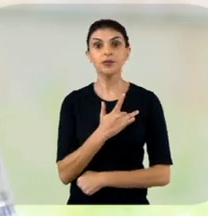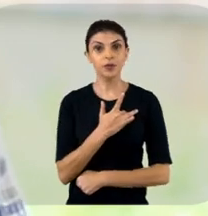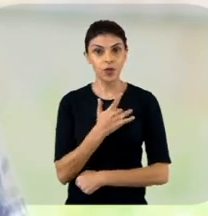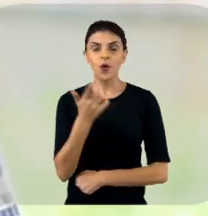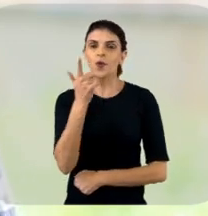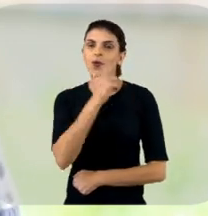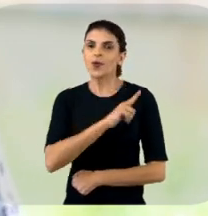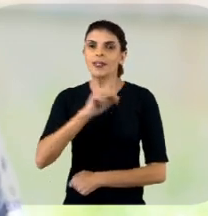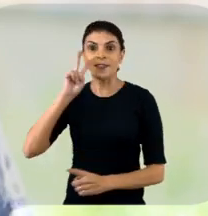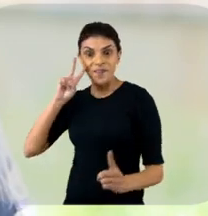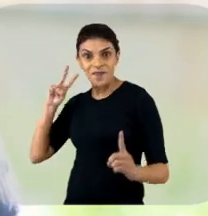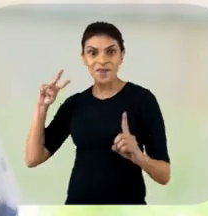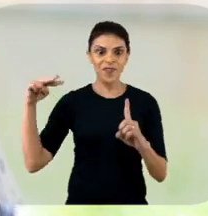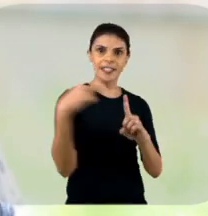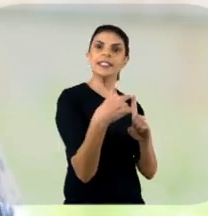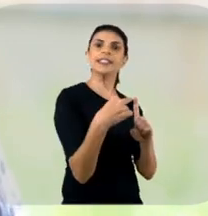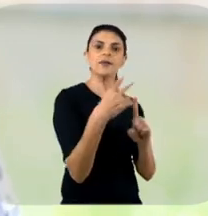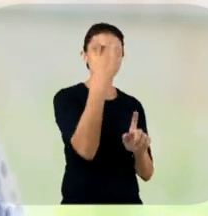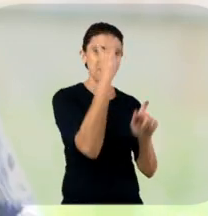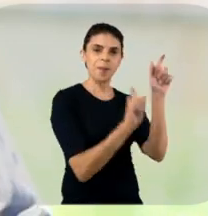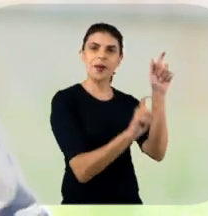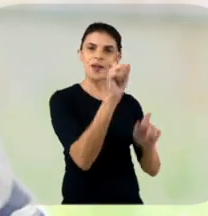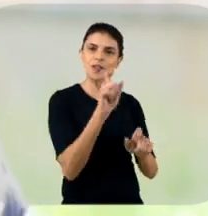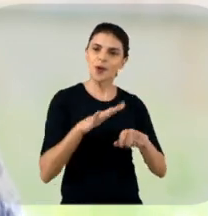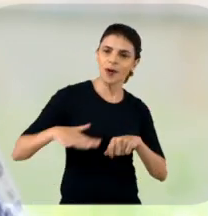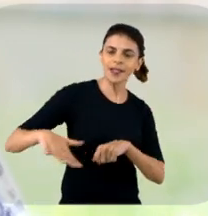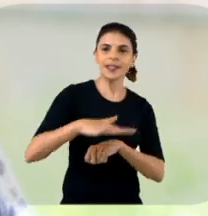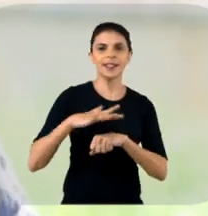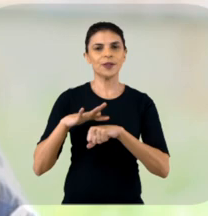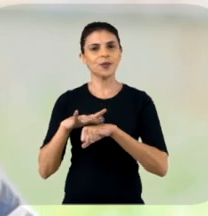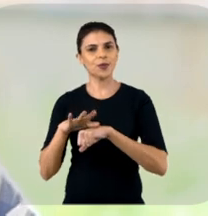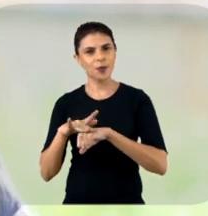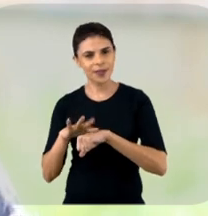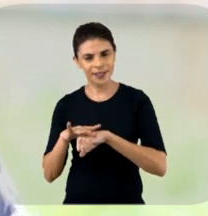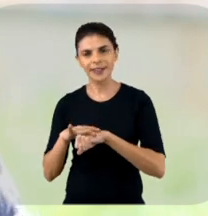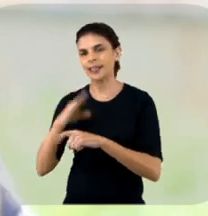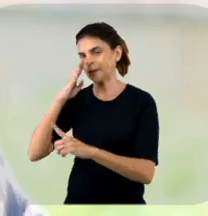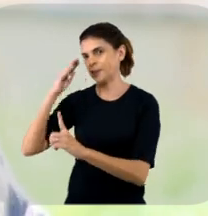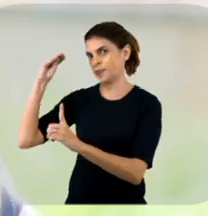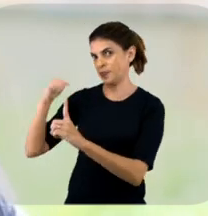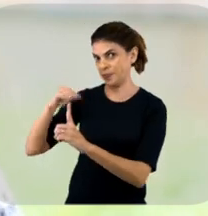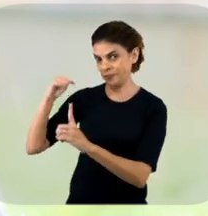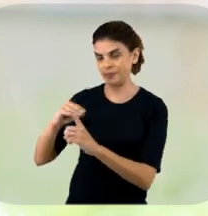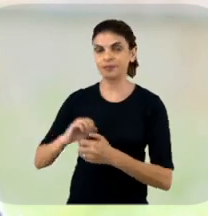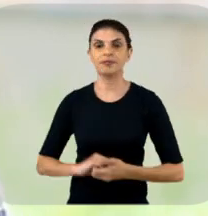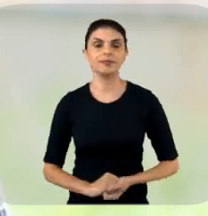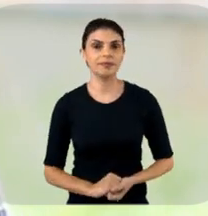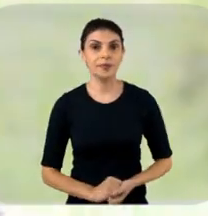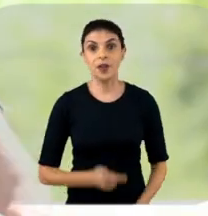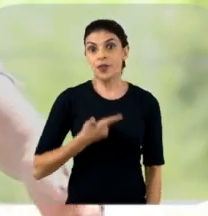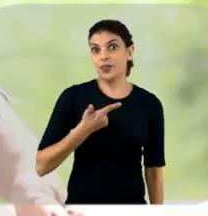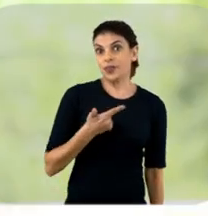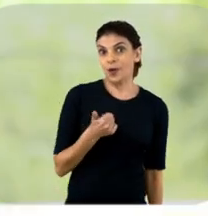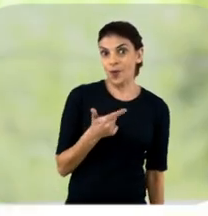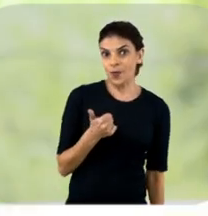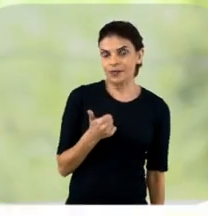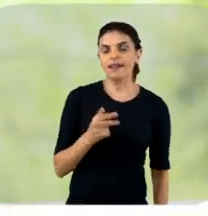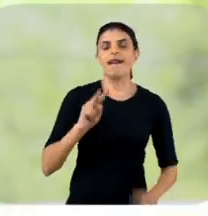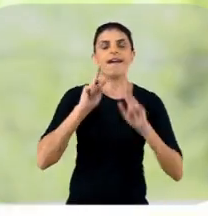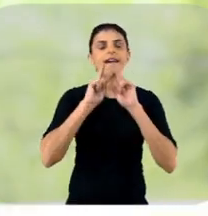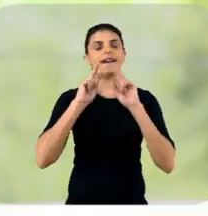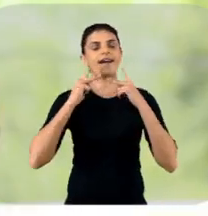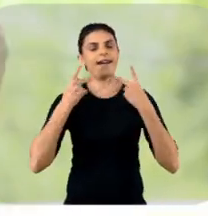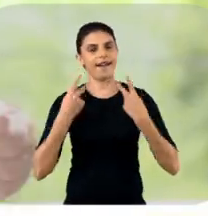saúde, dando visibilidade às pessoas com doenças negligenciadas.